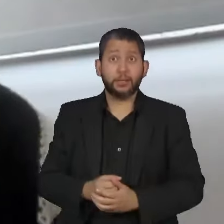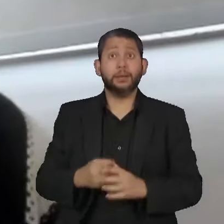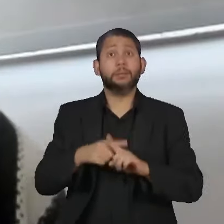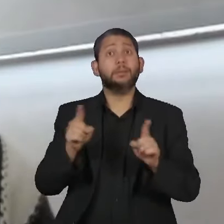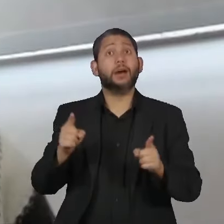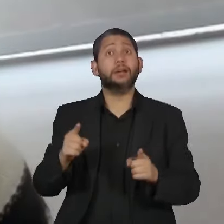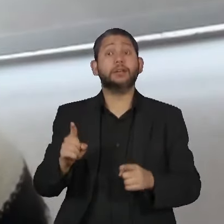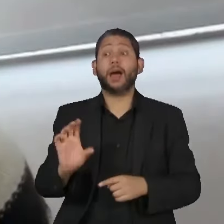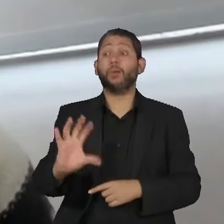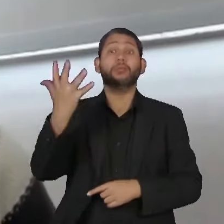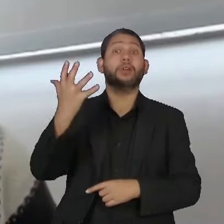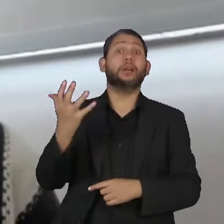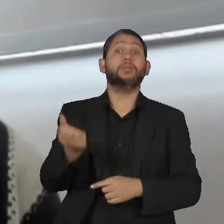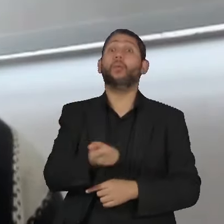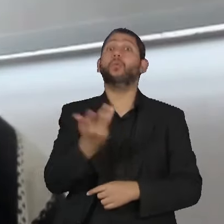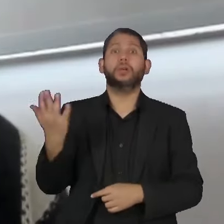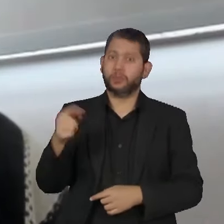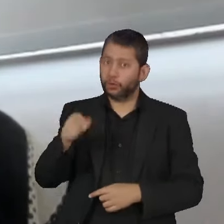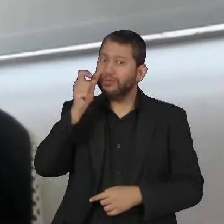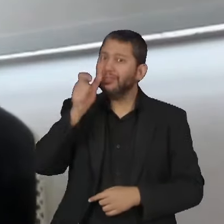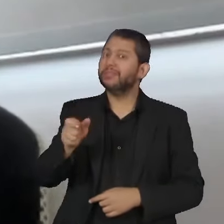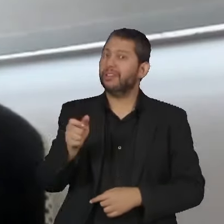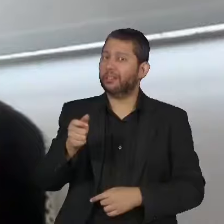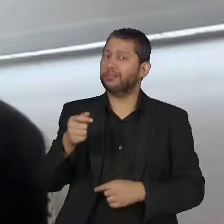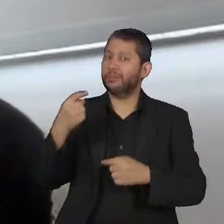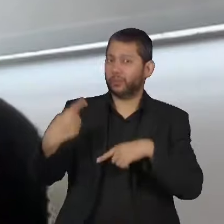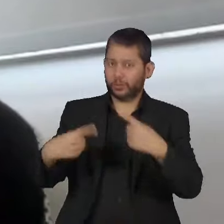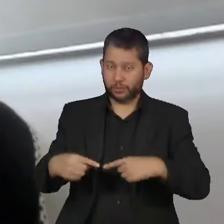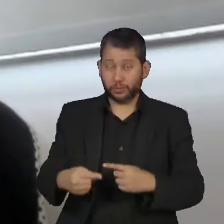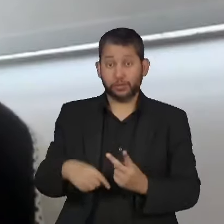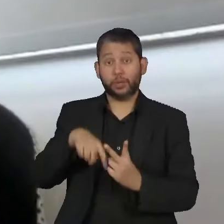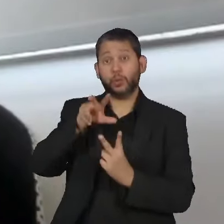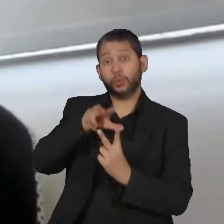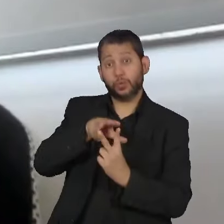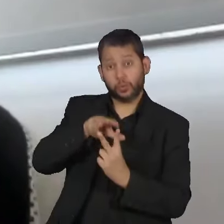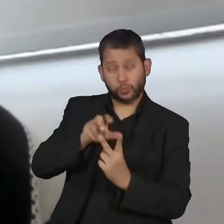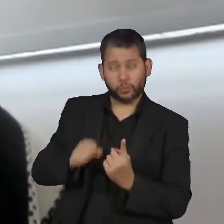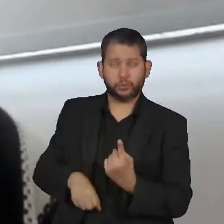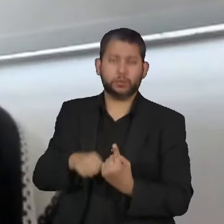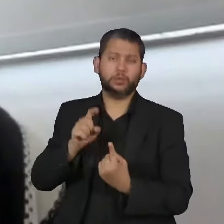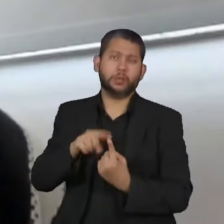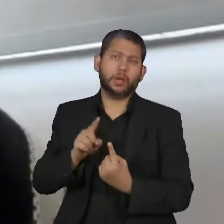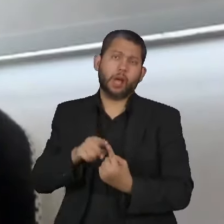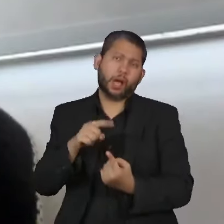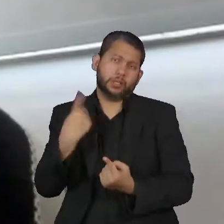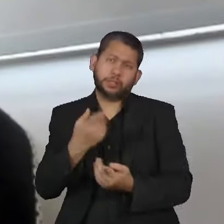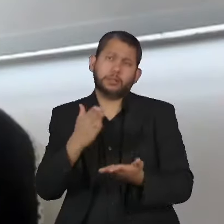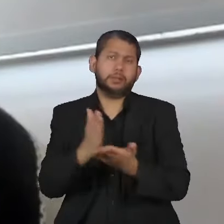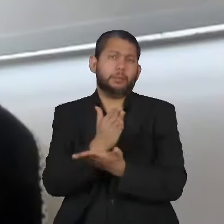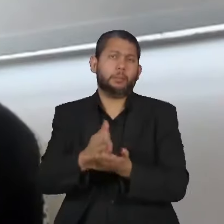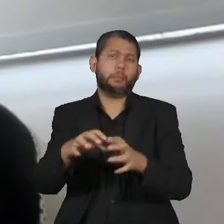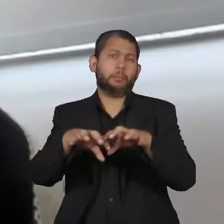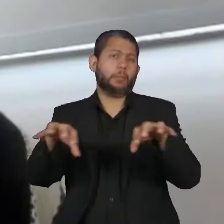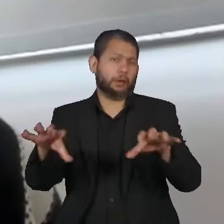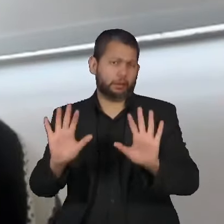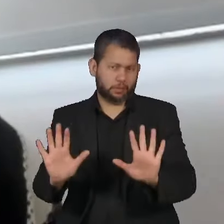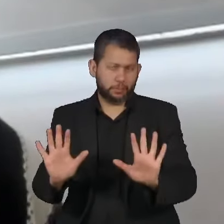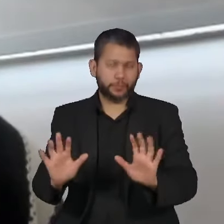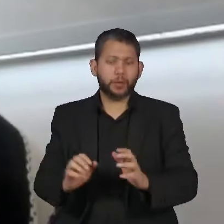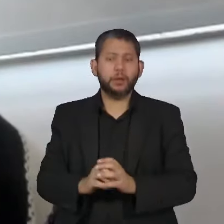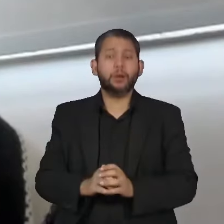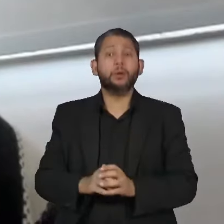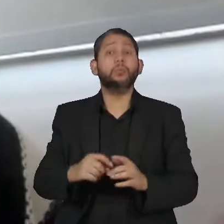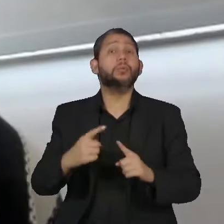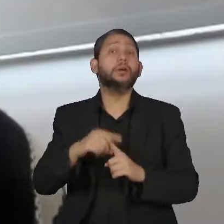incidência, que eu acho que é mais interessante ainda a gente falar, a gente tem dois tipos que a gente divide. Na realidade, a gente divide porque é uma separação semântica, né? Porque dentro de